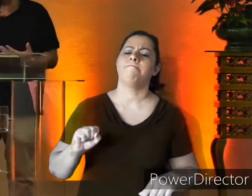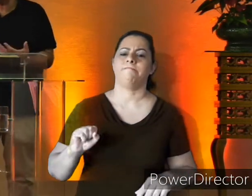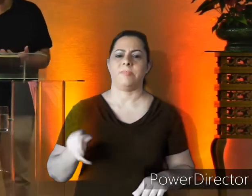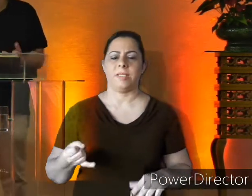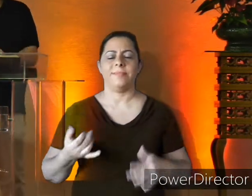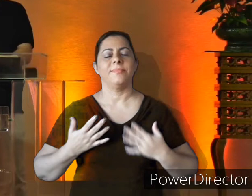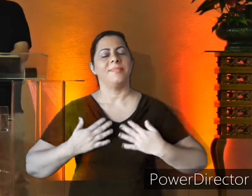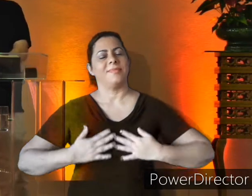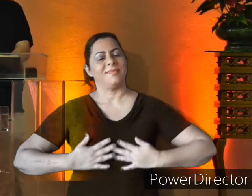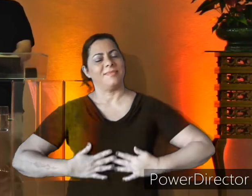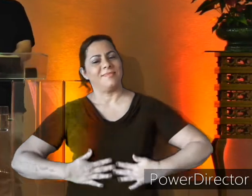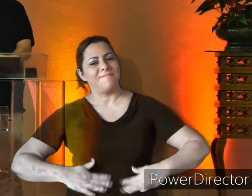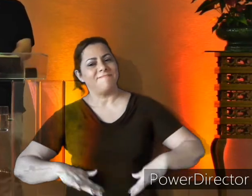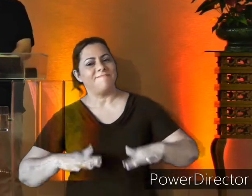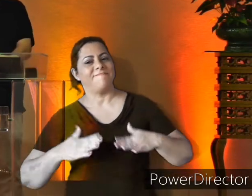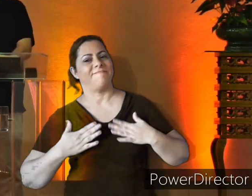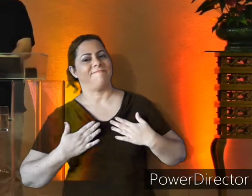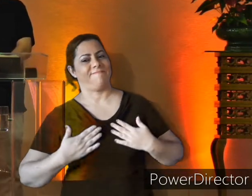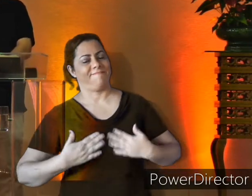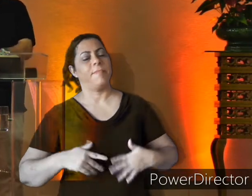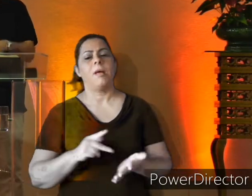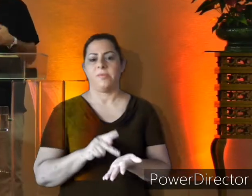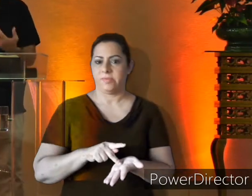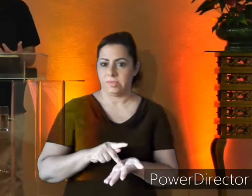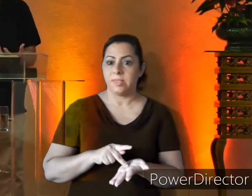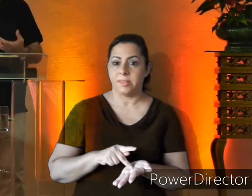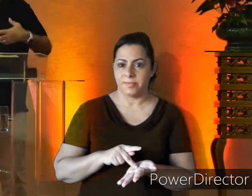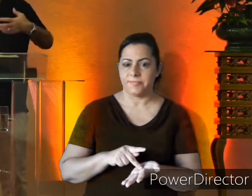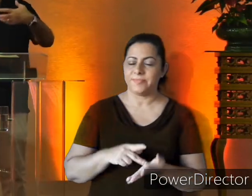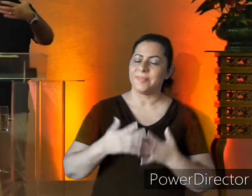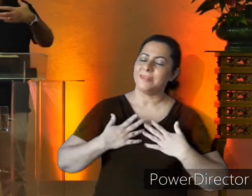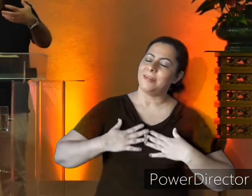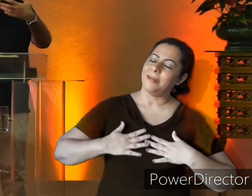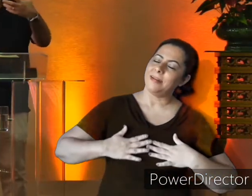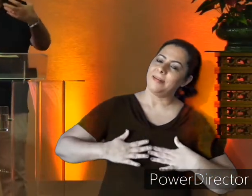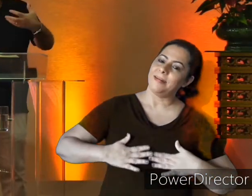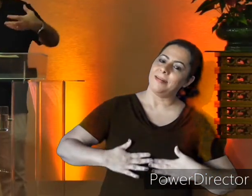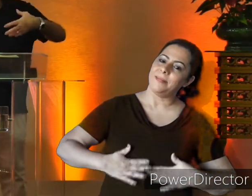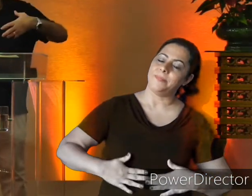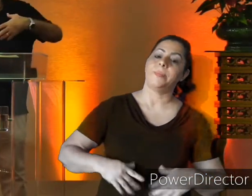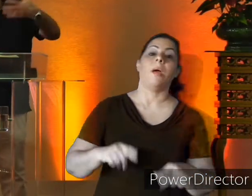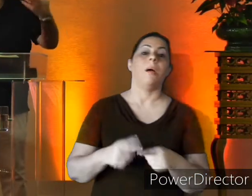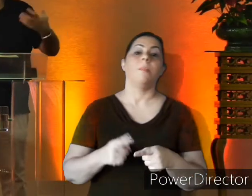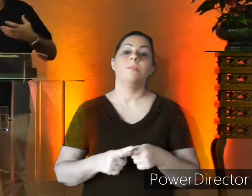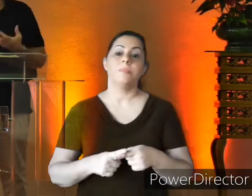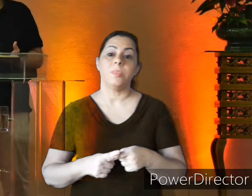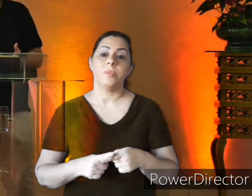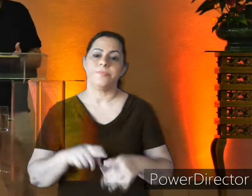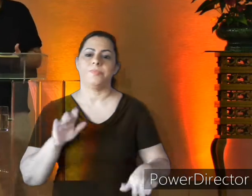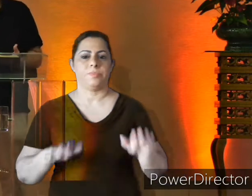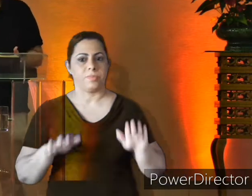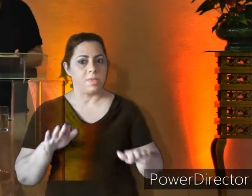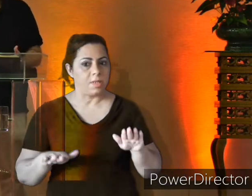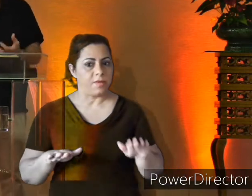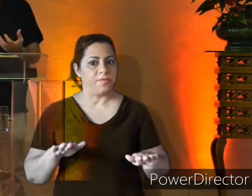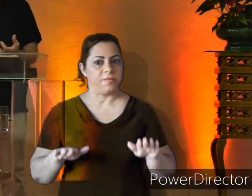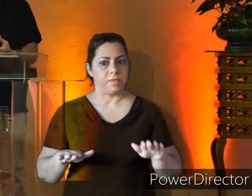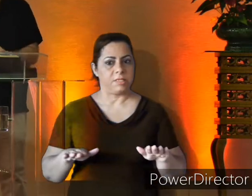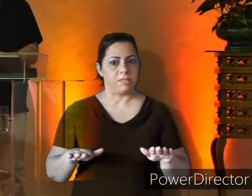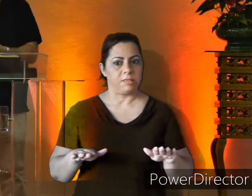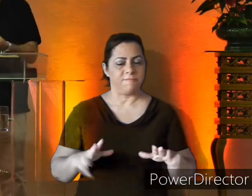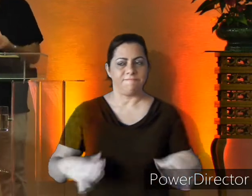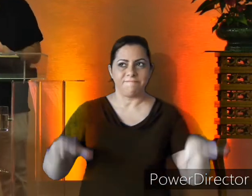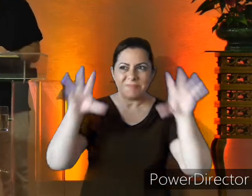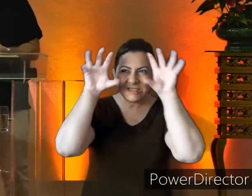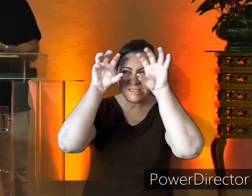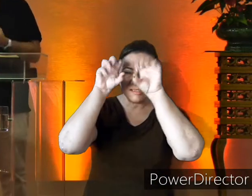um tempo de refrigério, não sintamos o mover das trevas, não